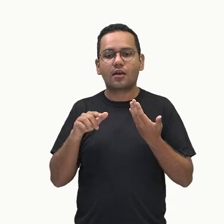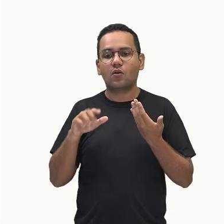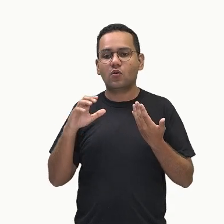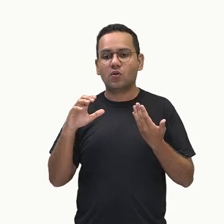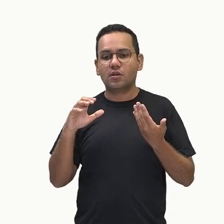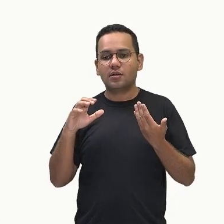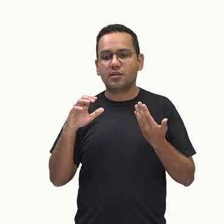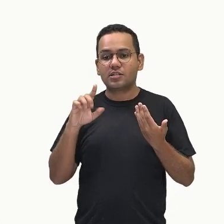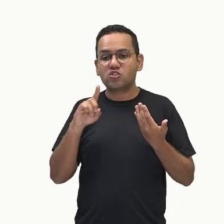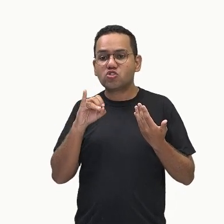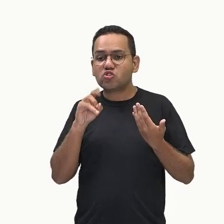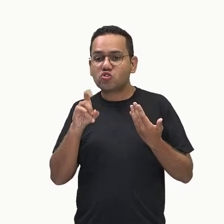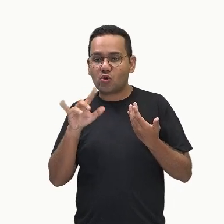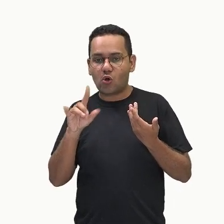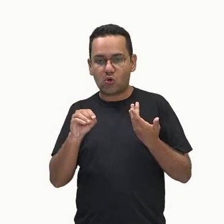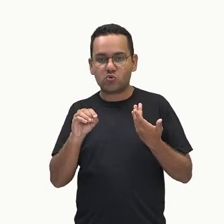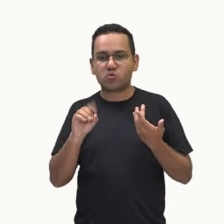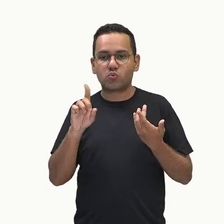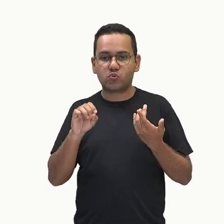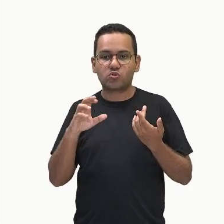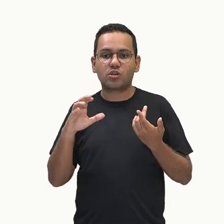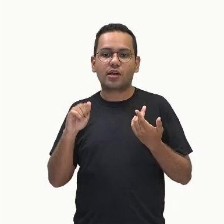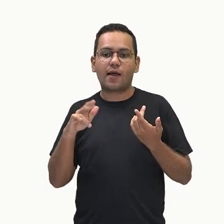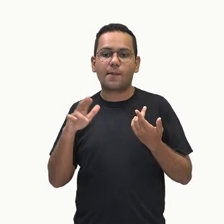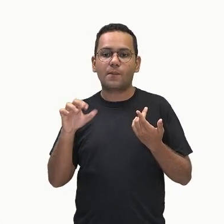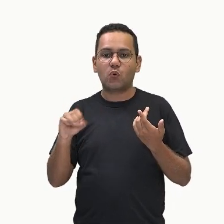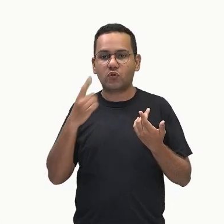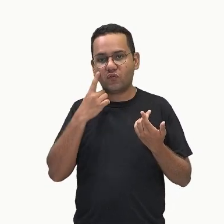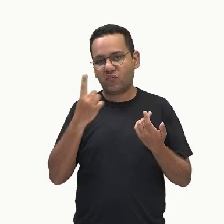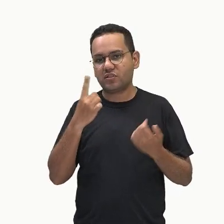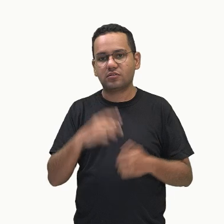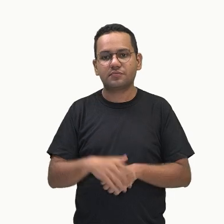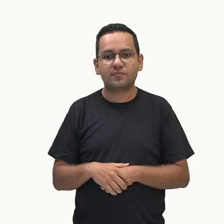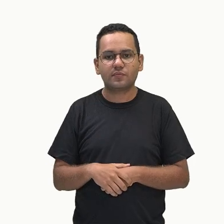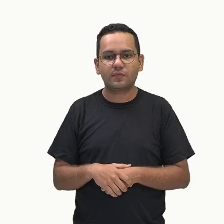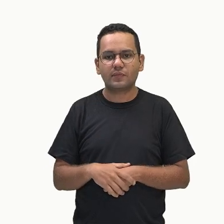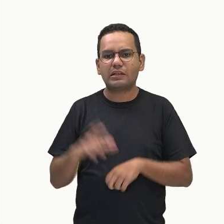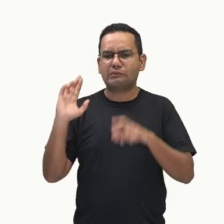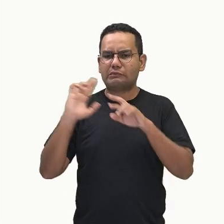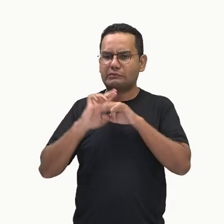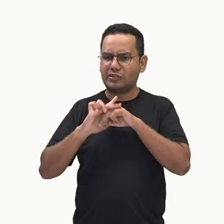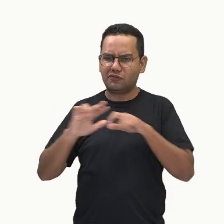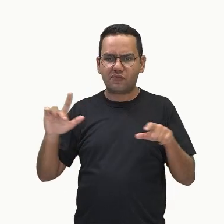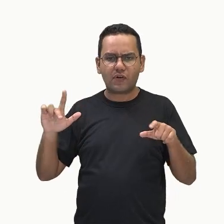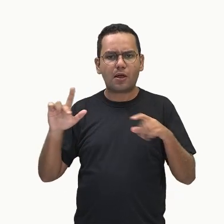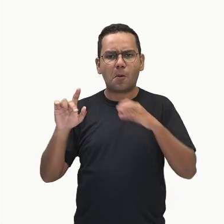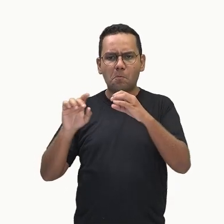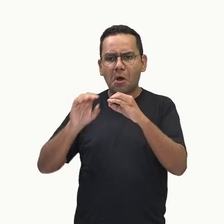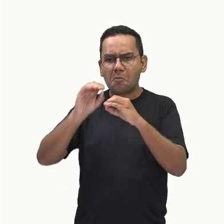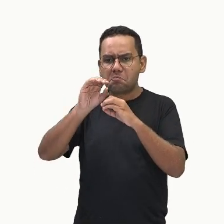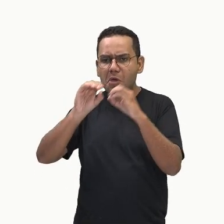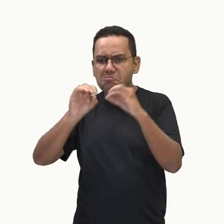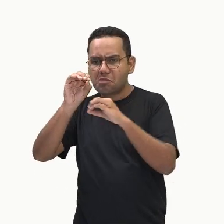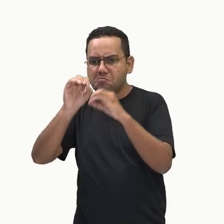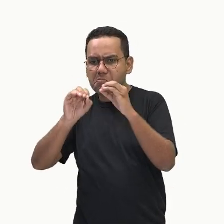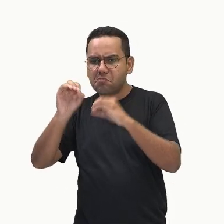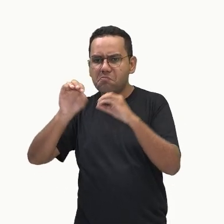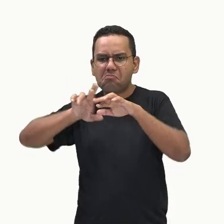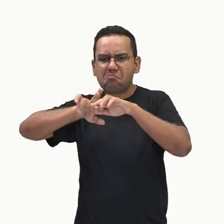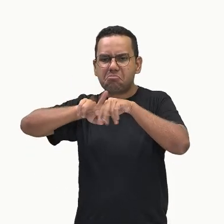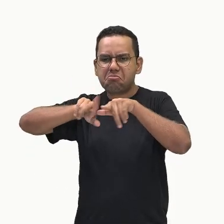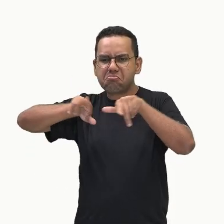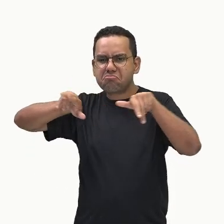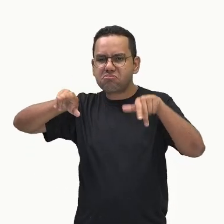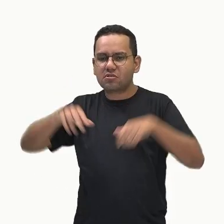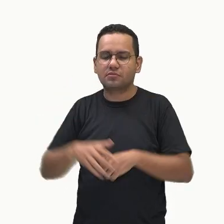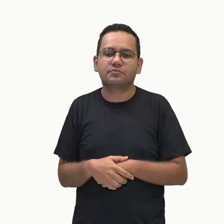carbono. Ele é dissolvido na água. Você observa aqui na imagem que tem muitas bolhas. A quantidade grande de bolhas, espera aí, deixa eu pegar um para